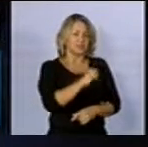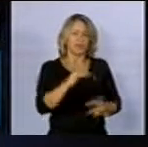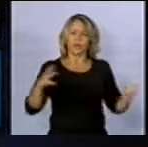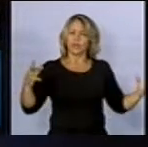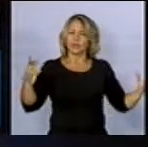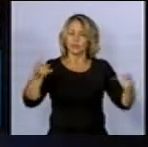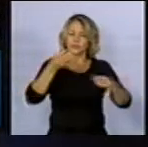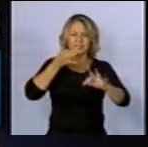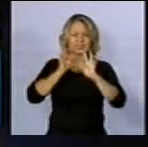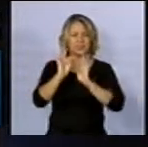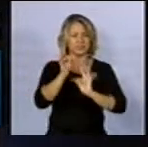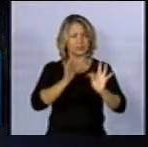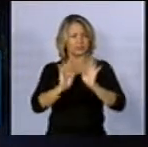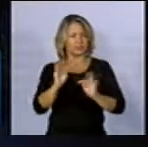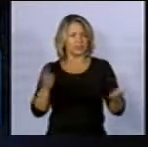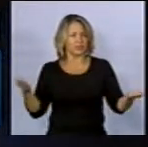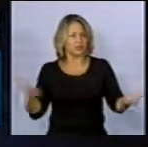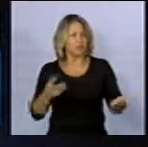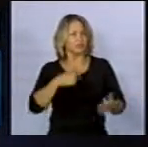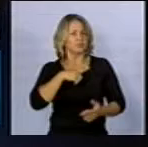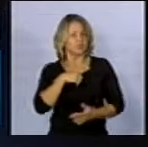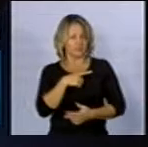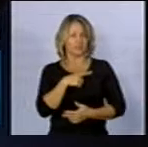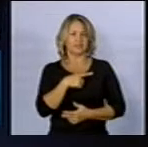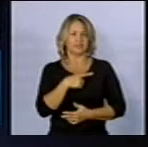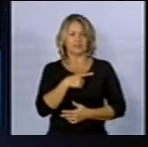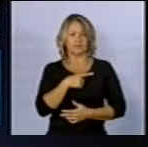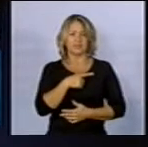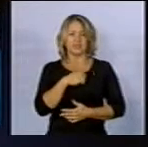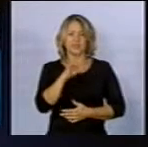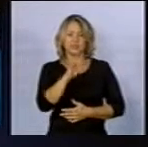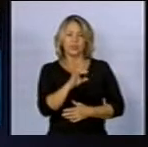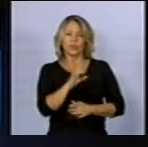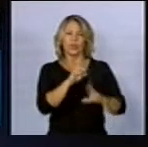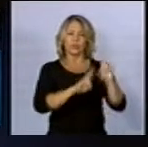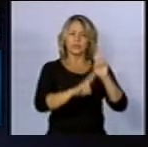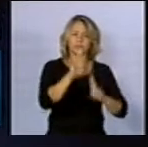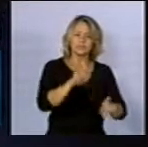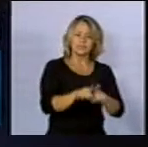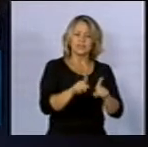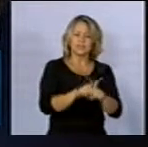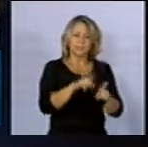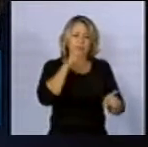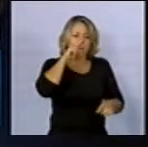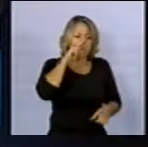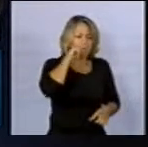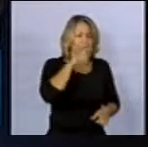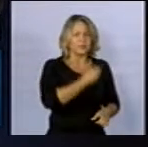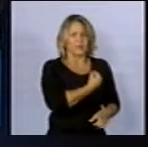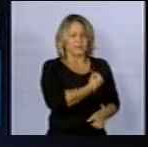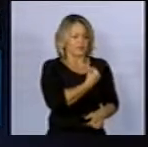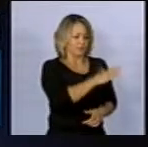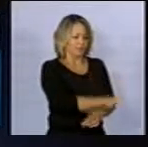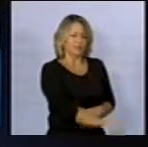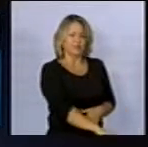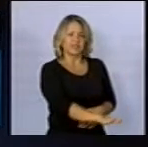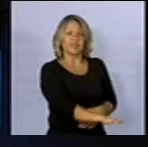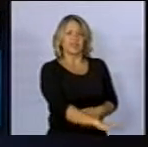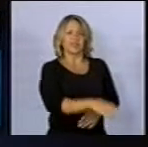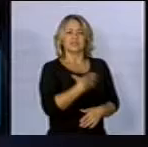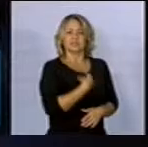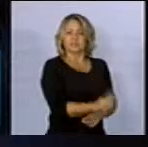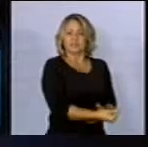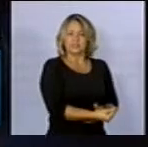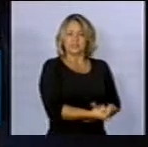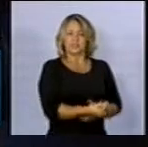toda essa tecnologia que nós estamos colocando nós não estamos colocando em risco a vida dos nossos filhos será que esse tipo